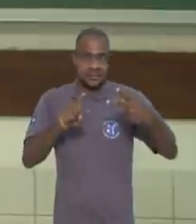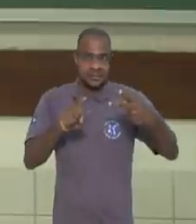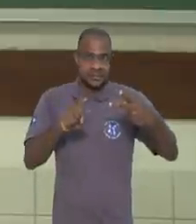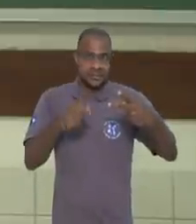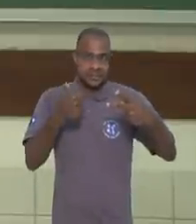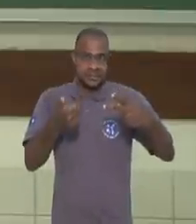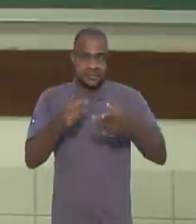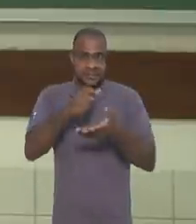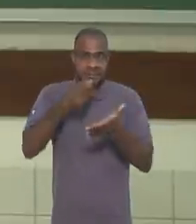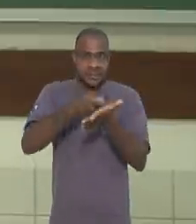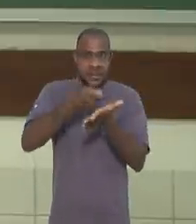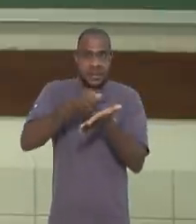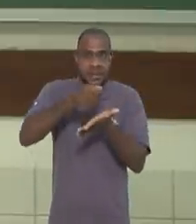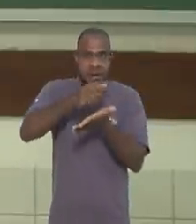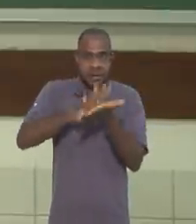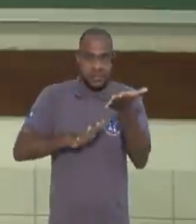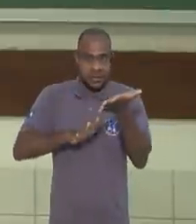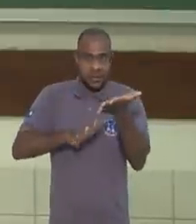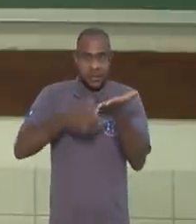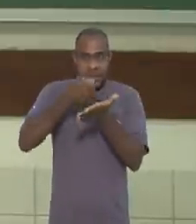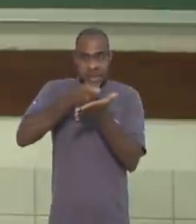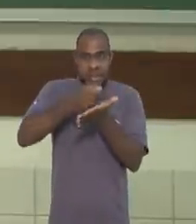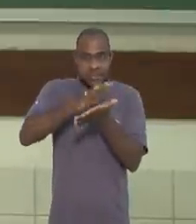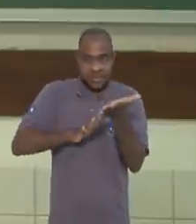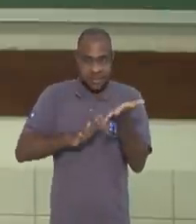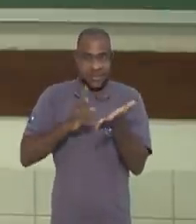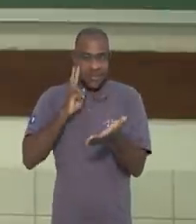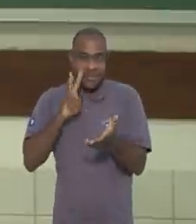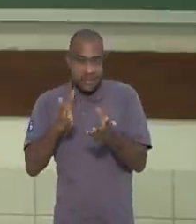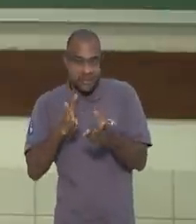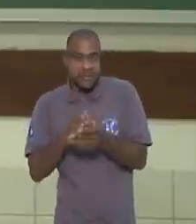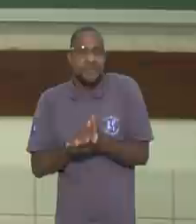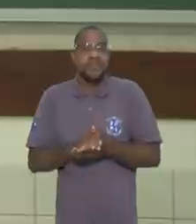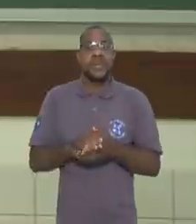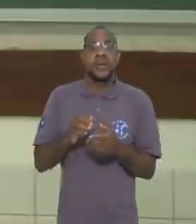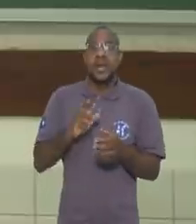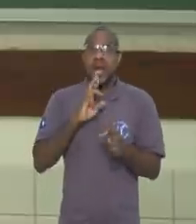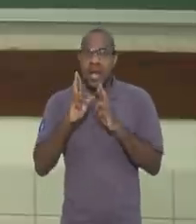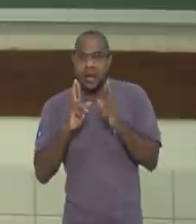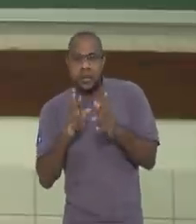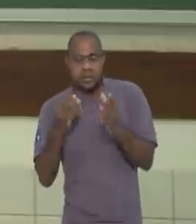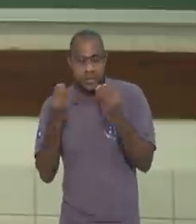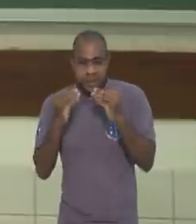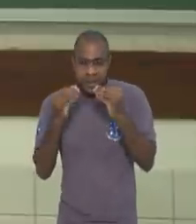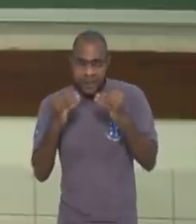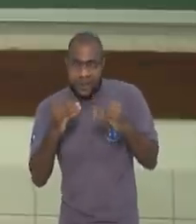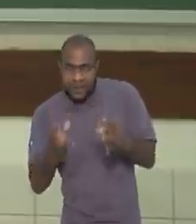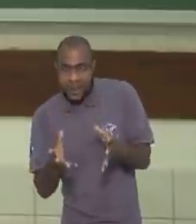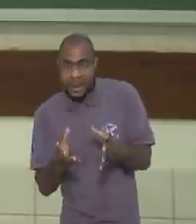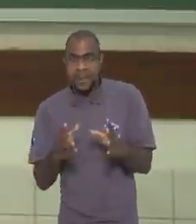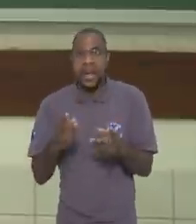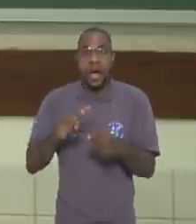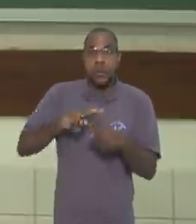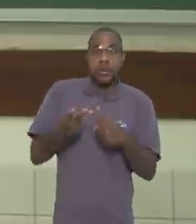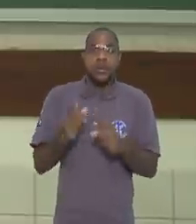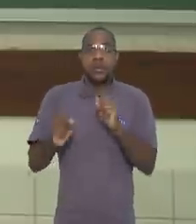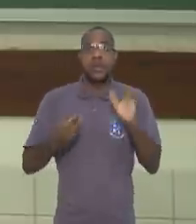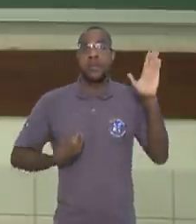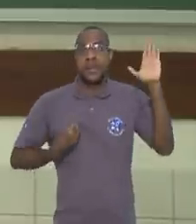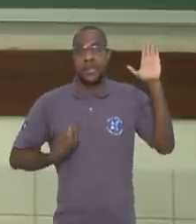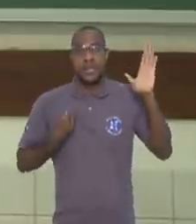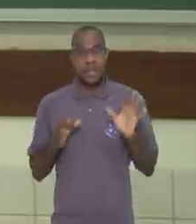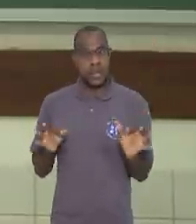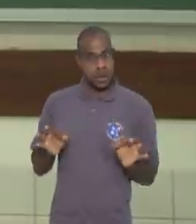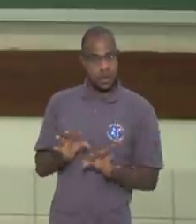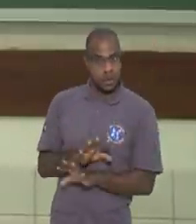professora, mas a gente não assistiu a aula, tá certo, mudou, né? Você tem que assistir a aula para ir lá responder a sua perguntinha e confirmar a sua presença. Não esquece de fazer isso, tá?